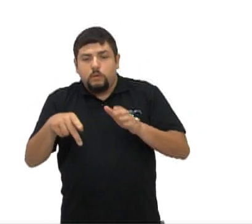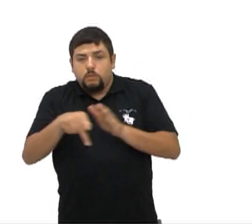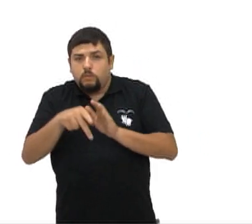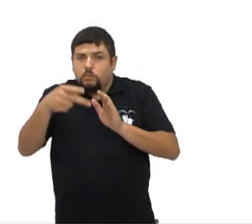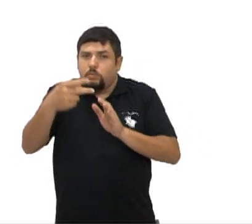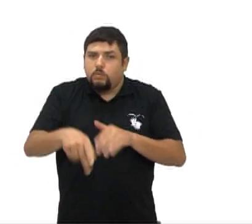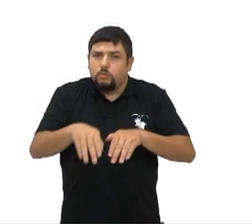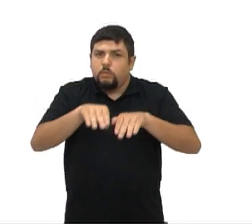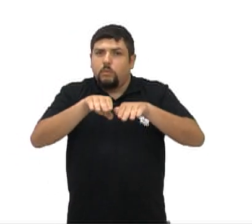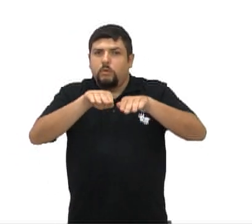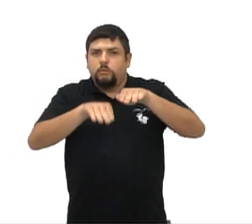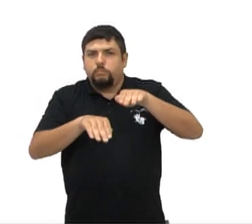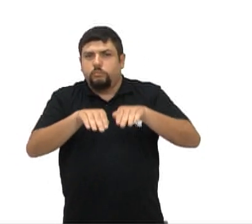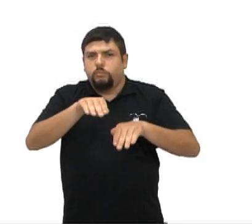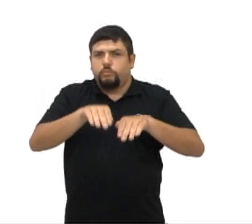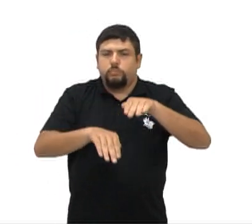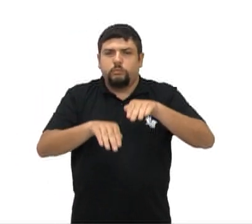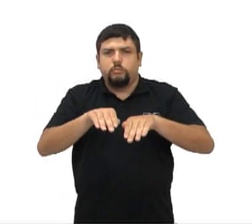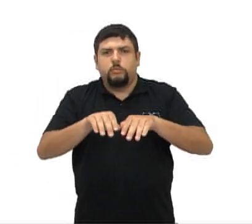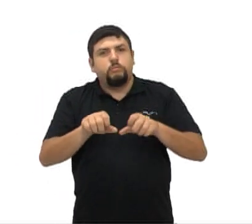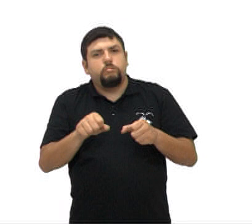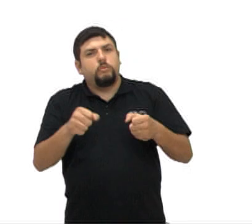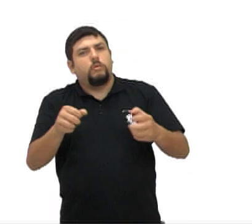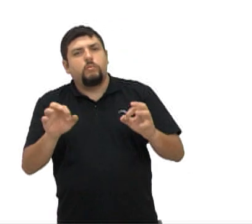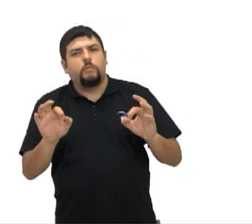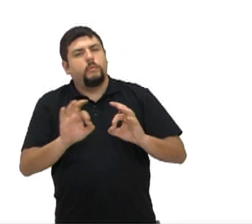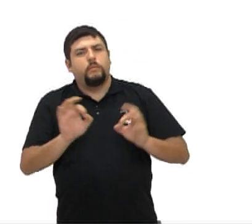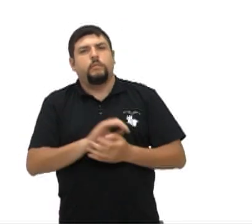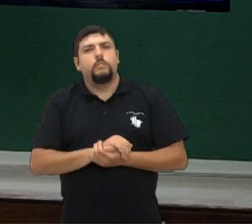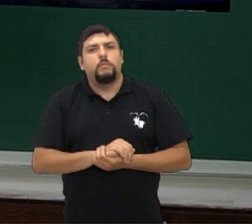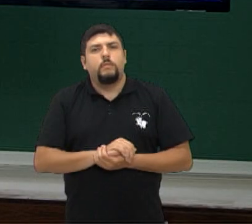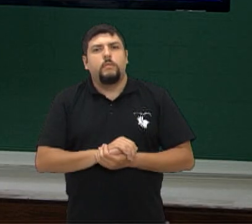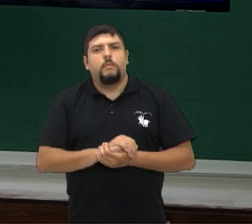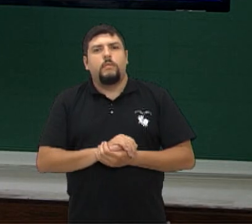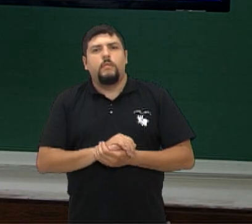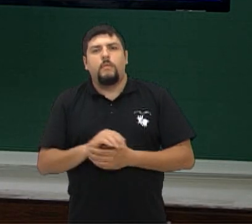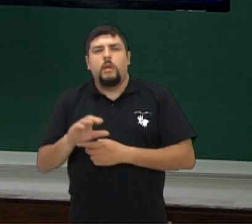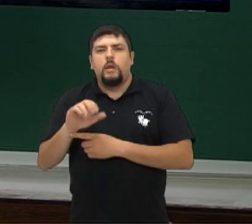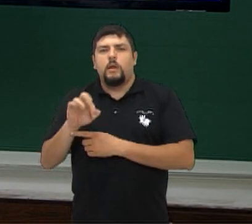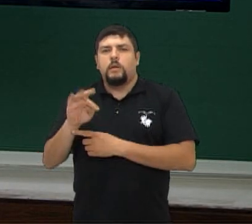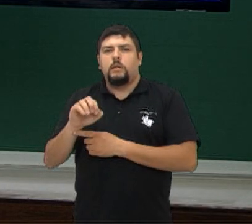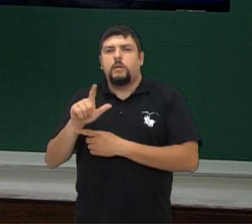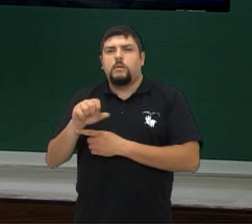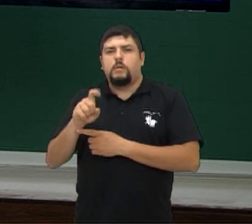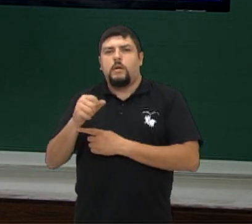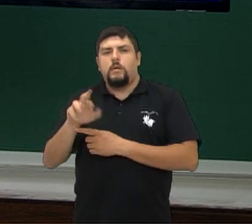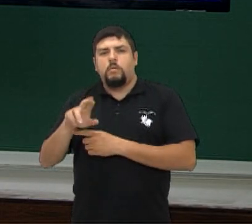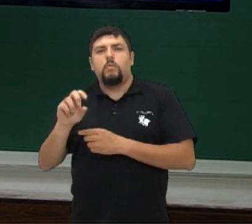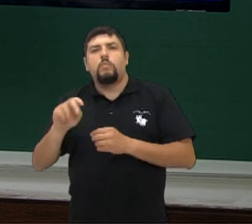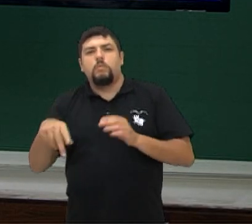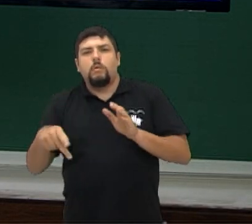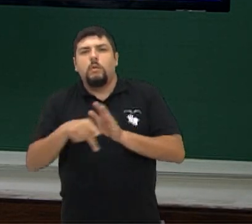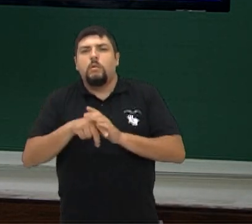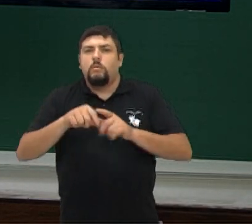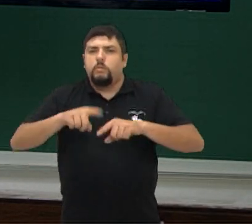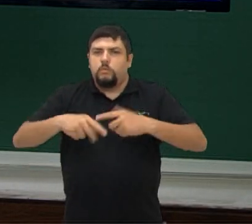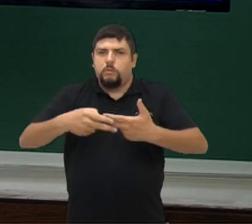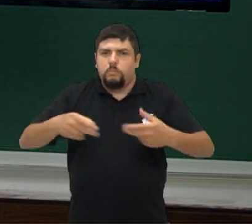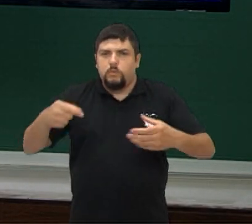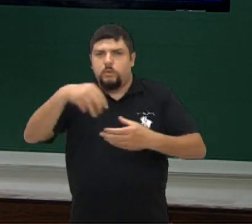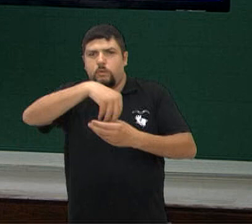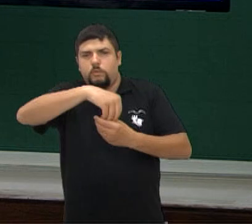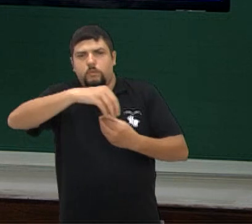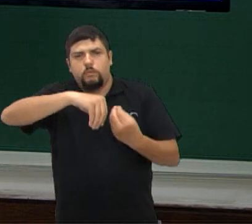é, não altera o rendimento. Não altera o rendimento, o catalisador não faz parte do produto, não faz parte do produto da